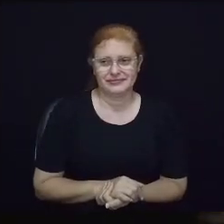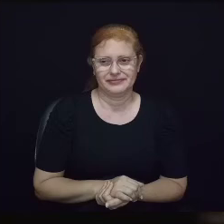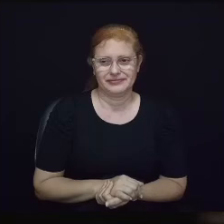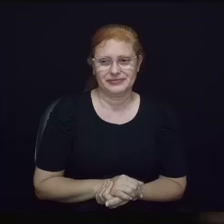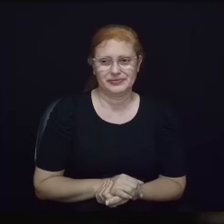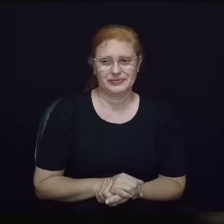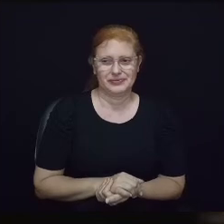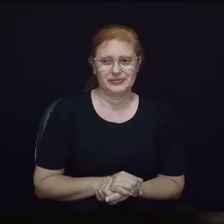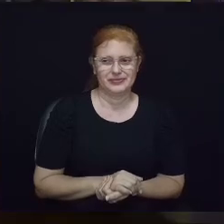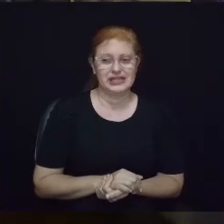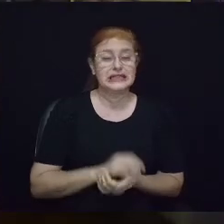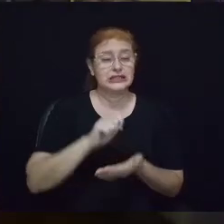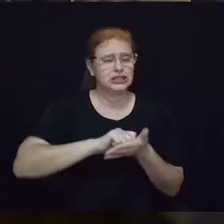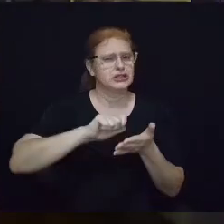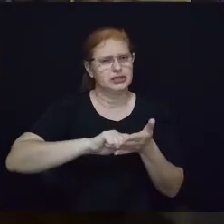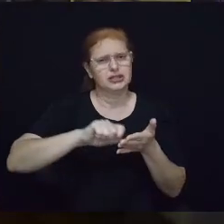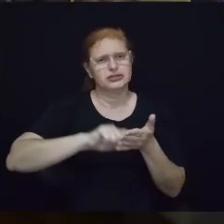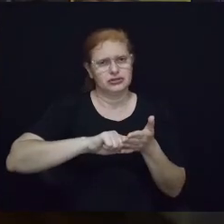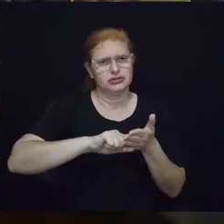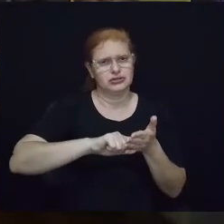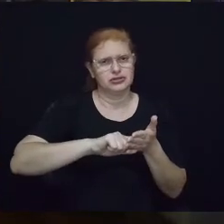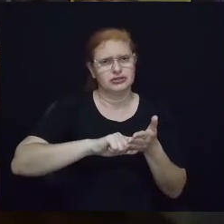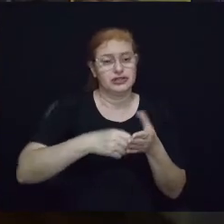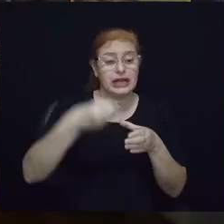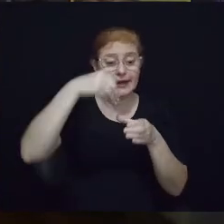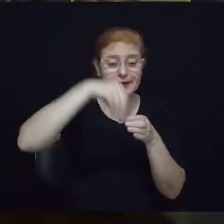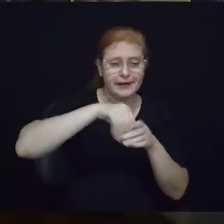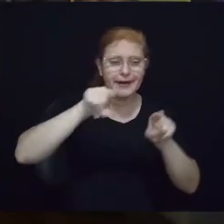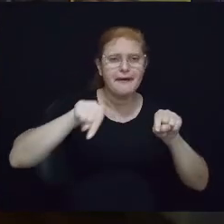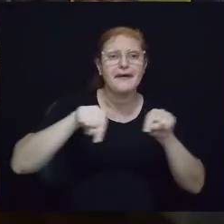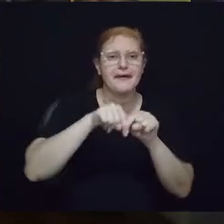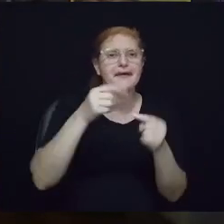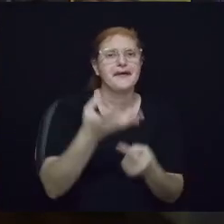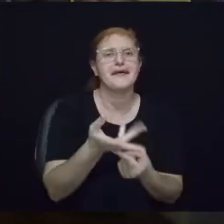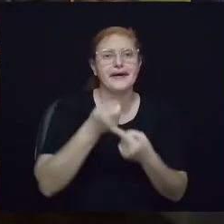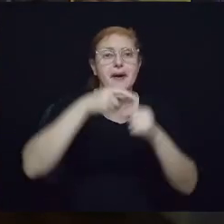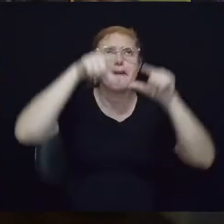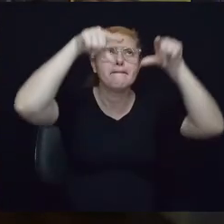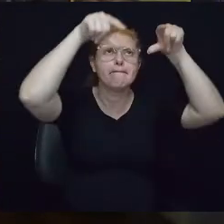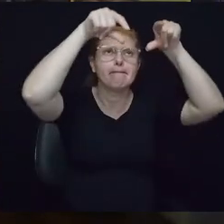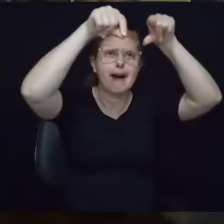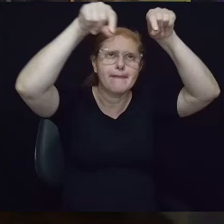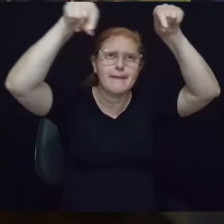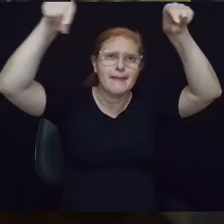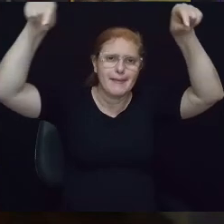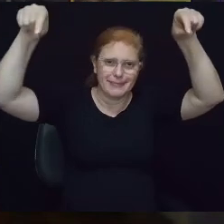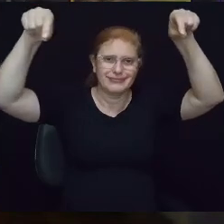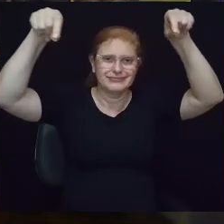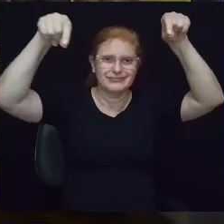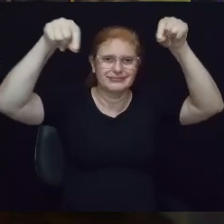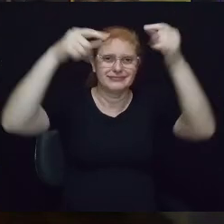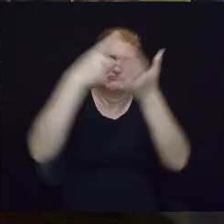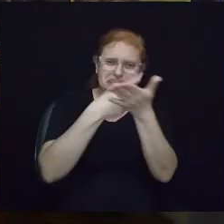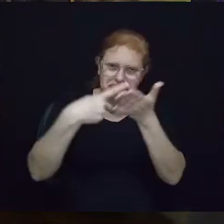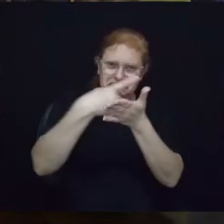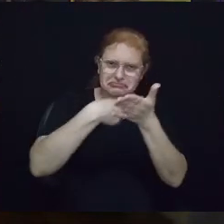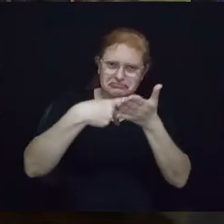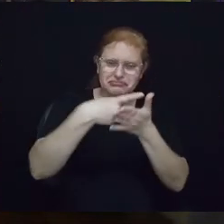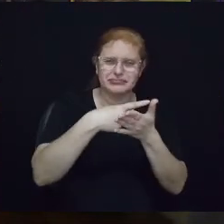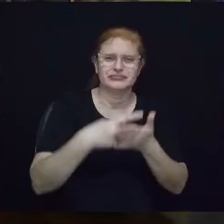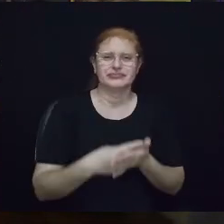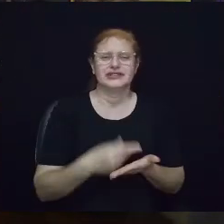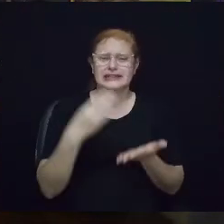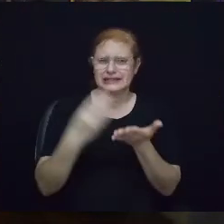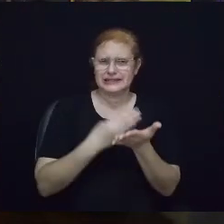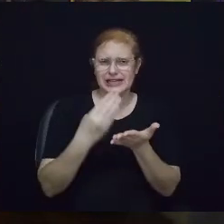As anotações ficam no teu ateliê? Como? As anotações? Sim. Tu tens um caderninho para